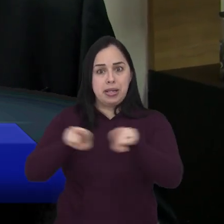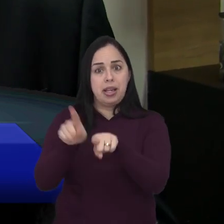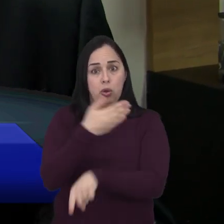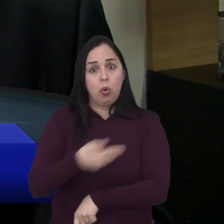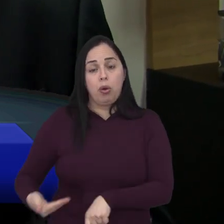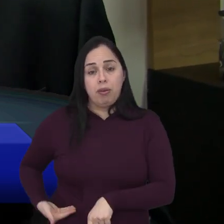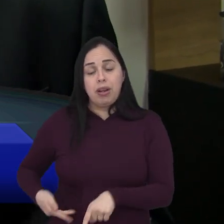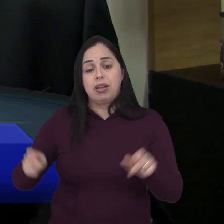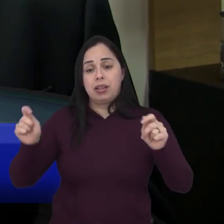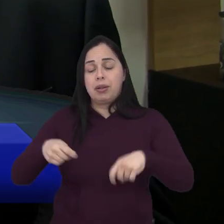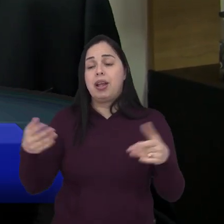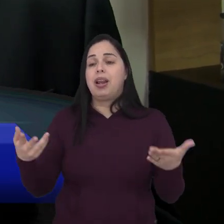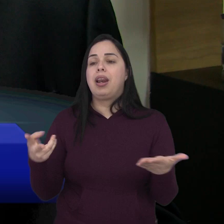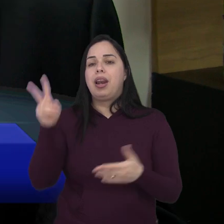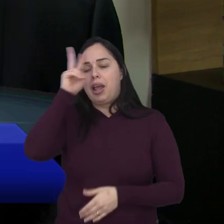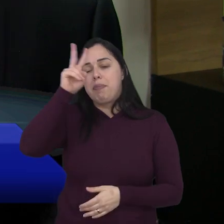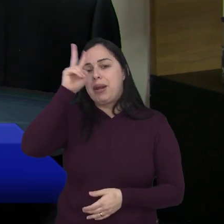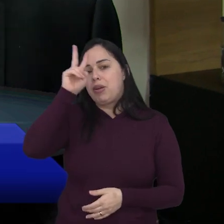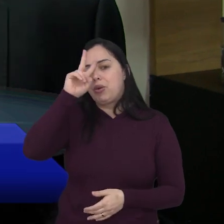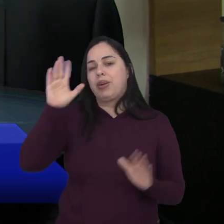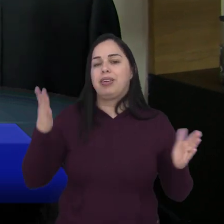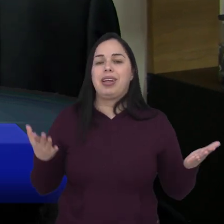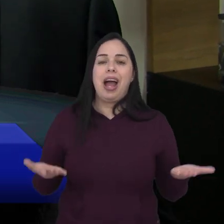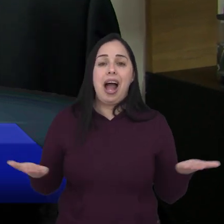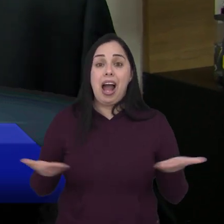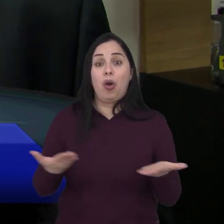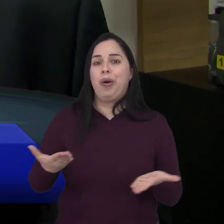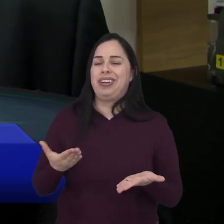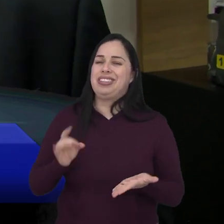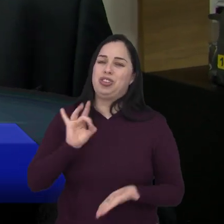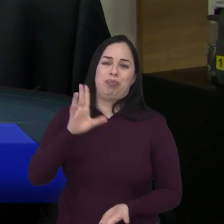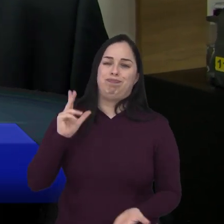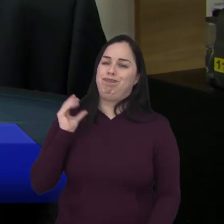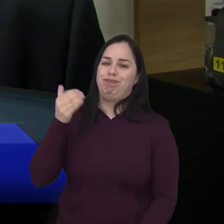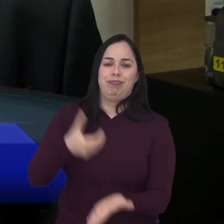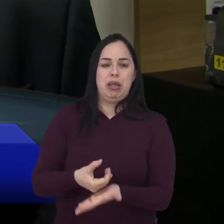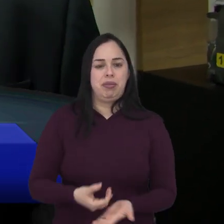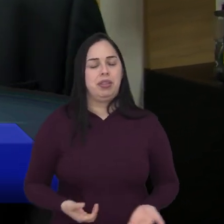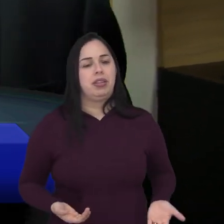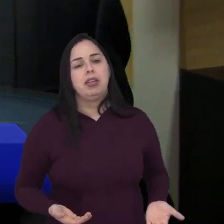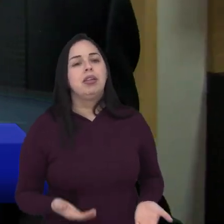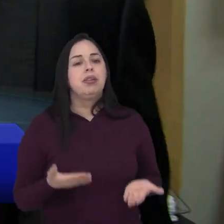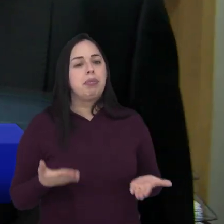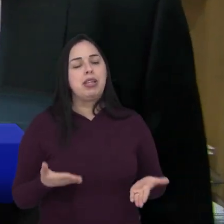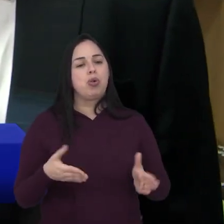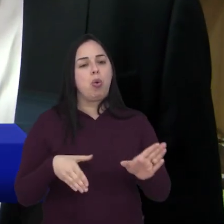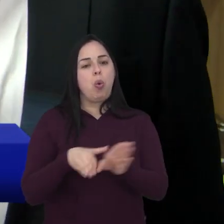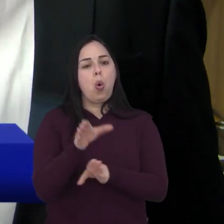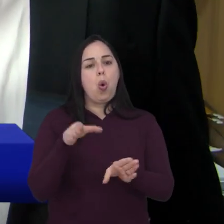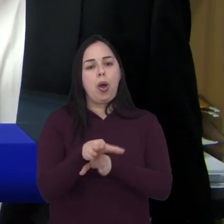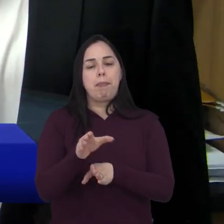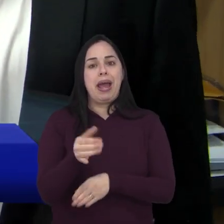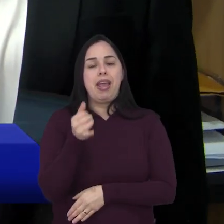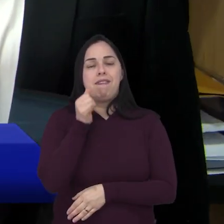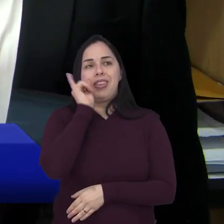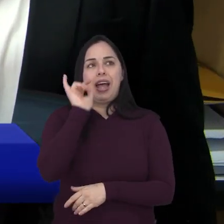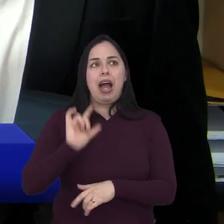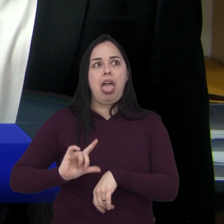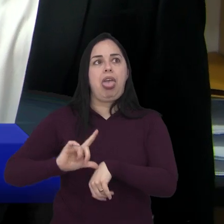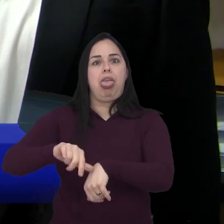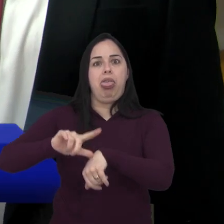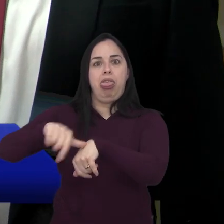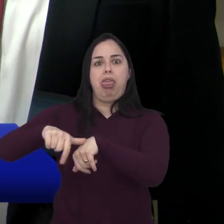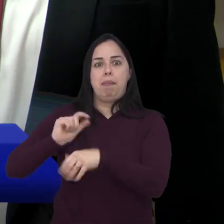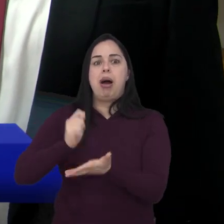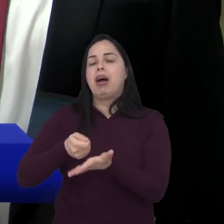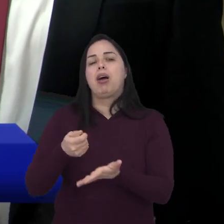bancos conveniados, lembrando que agora o pagamento deve ser efetuado à vista. Ok, doutor, quais as orientações para